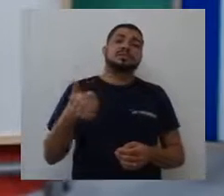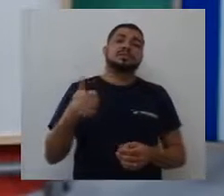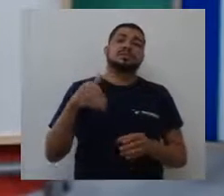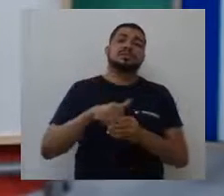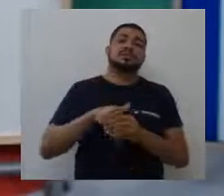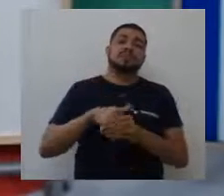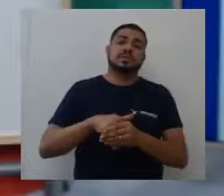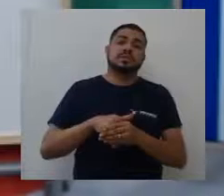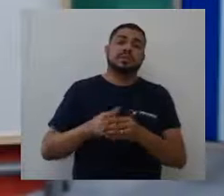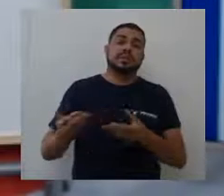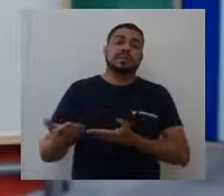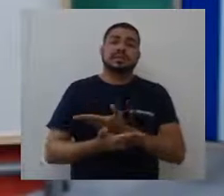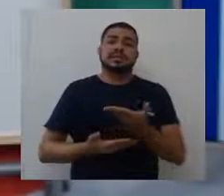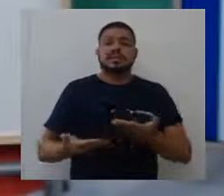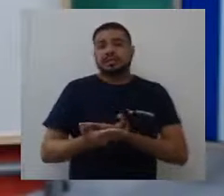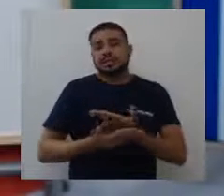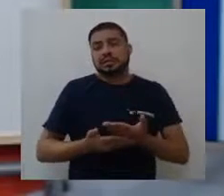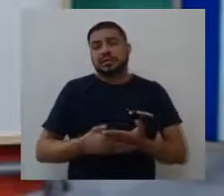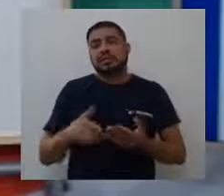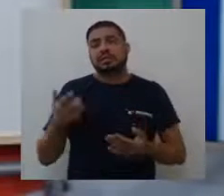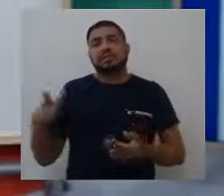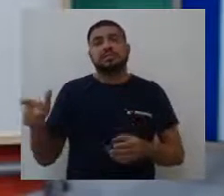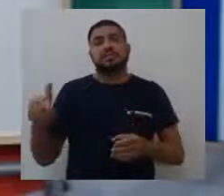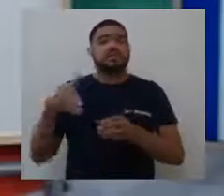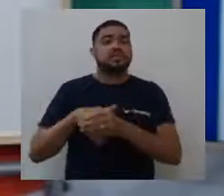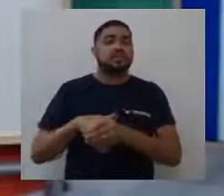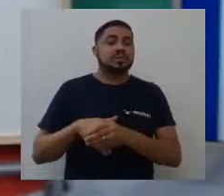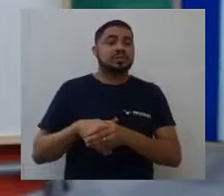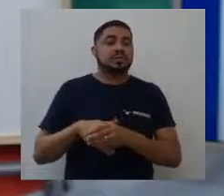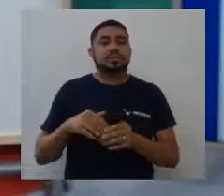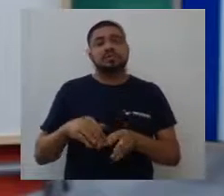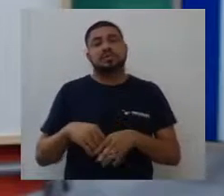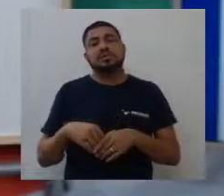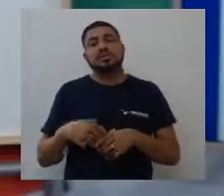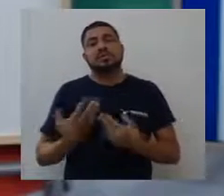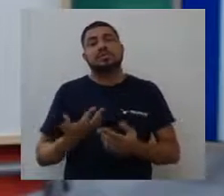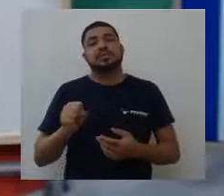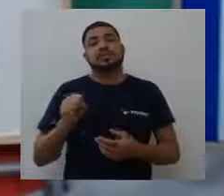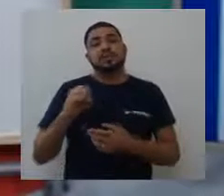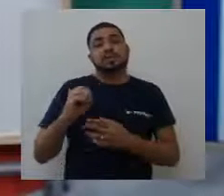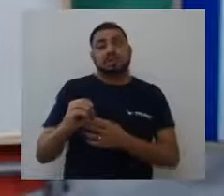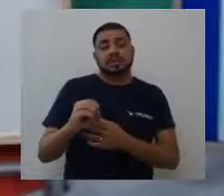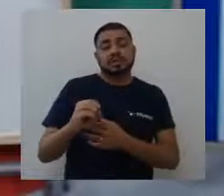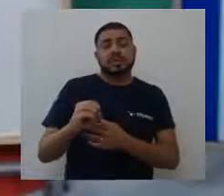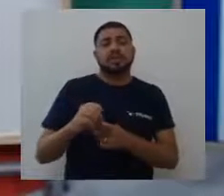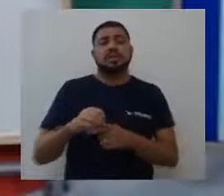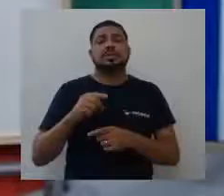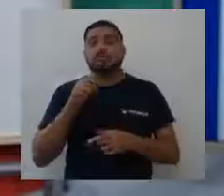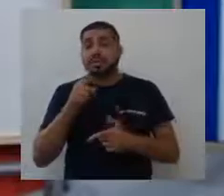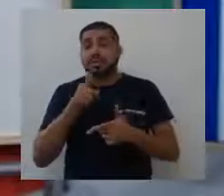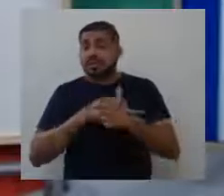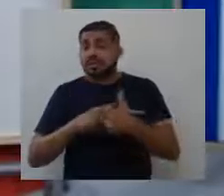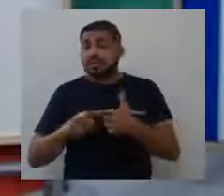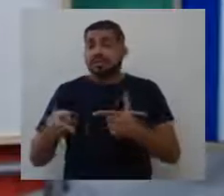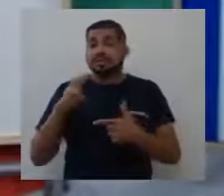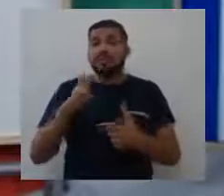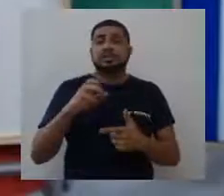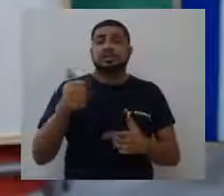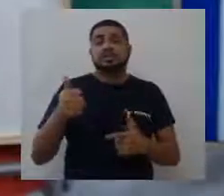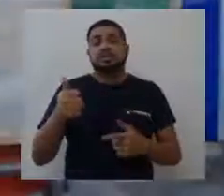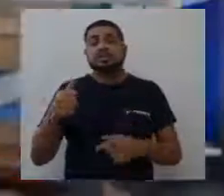votos em relação aos votos válidos. No caso, 80. E quando tu dividir 51 por